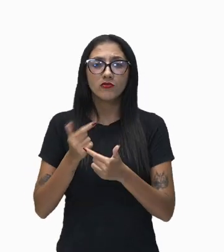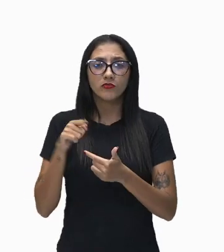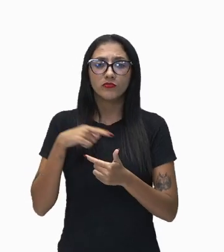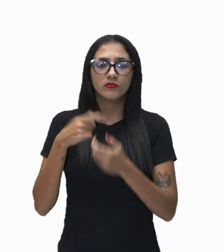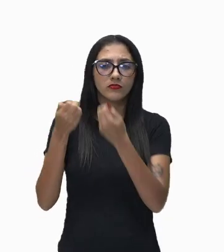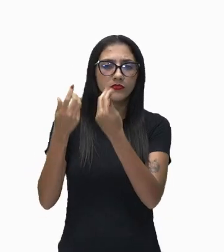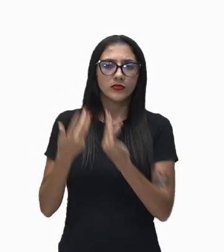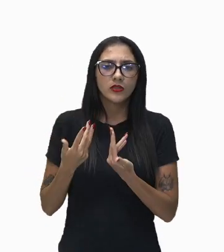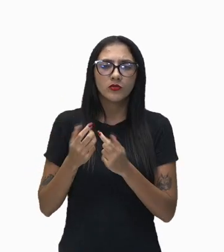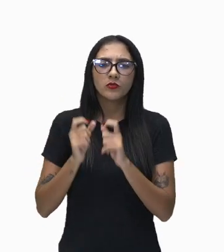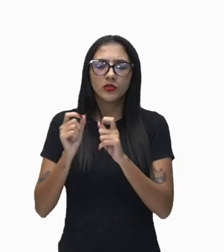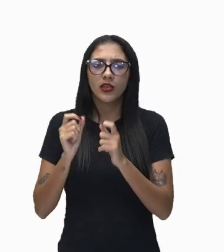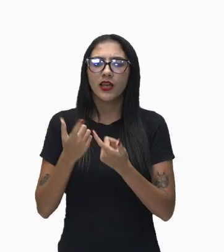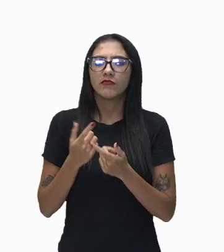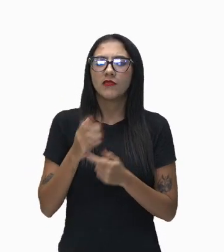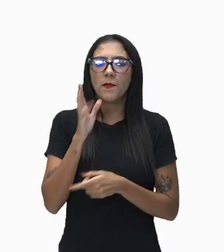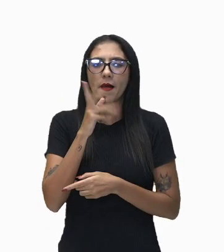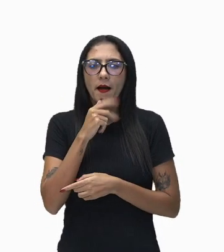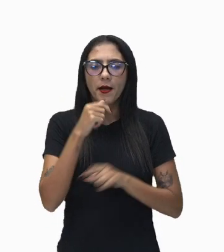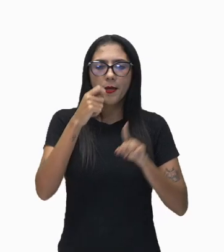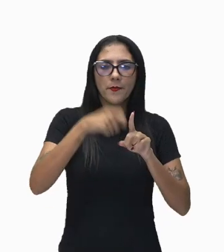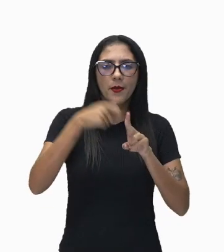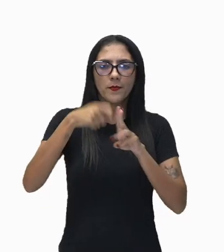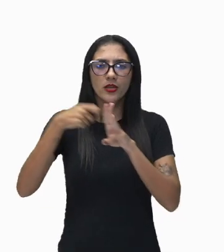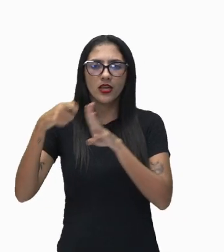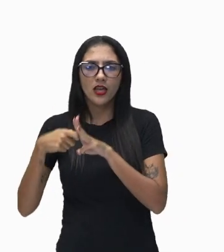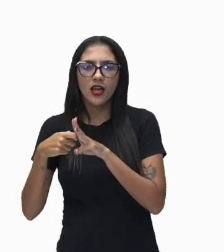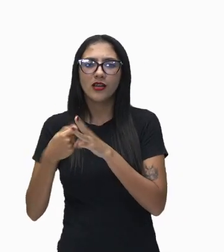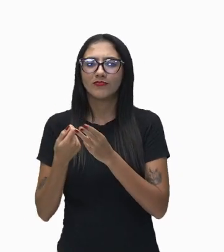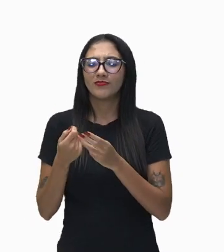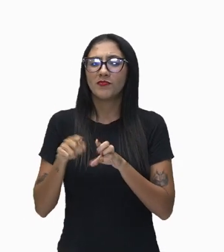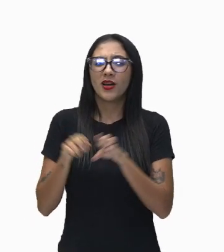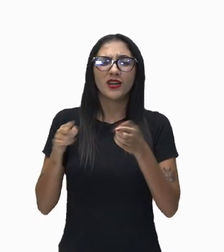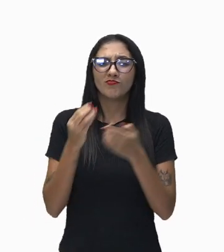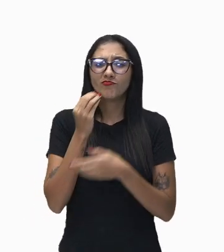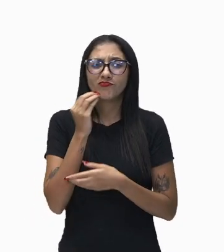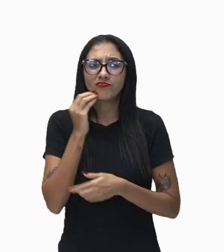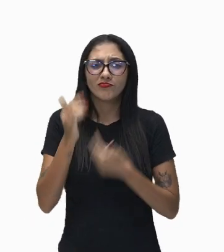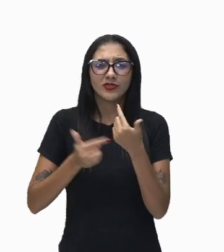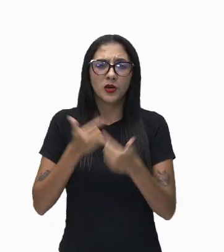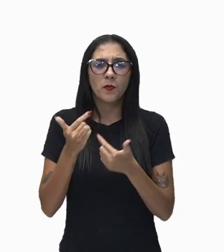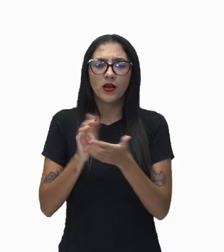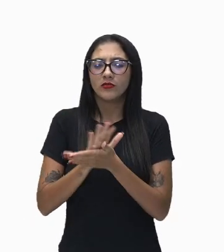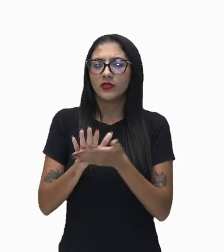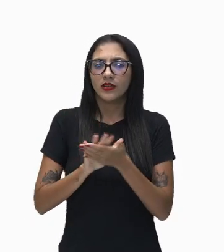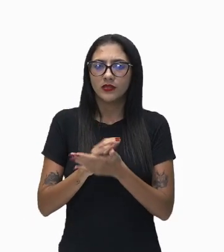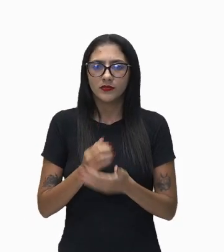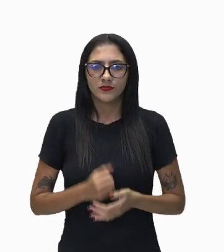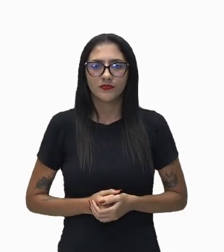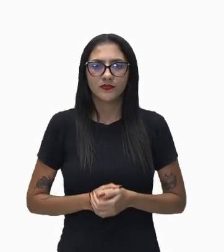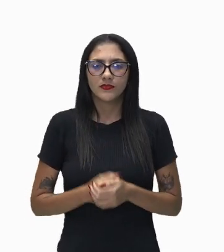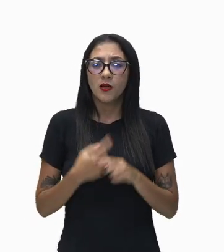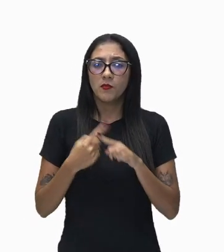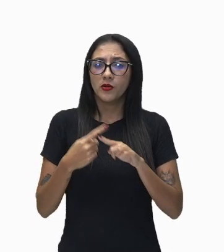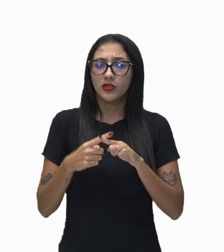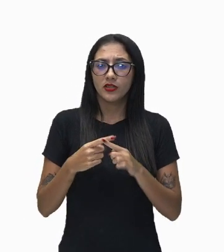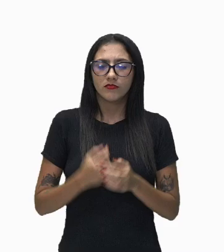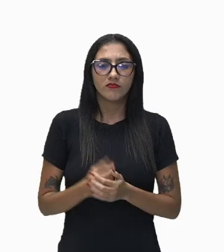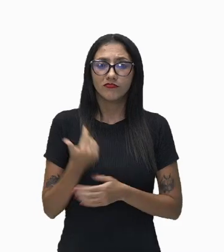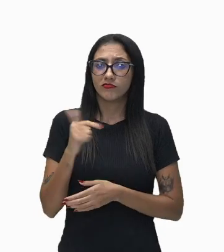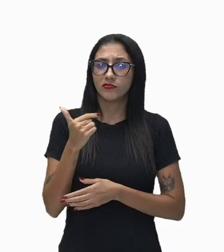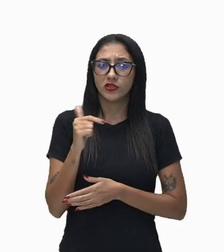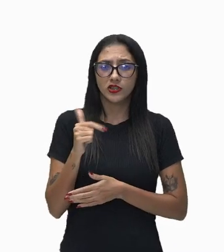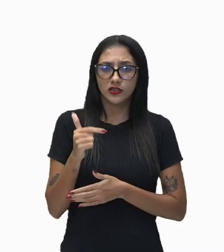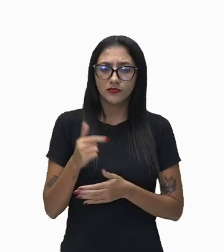meses procurando um emprego, mas que até agora não conseguiu. Por quê? Porque não tinha quem empregasse. Grandes